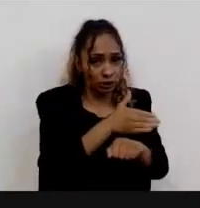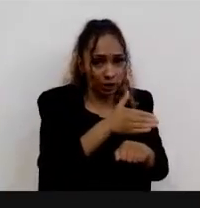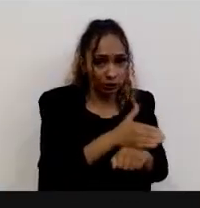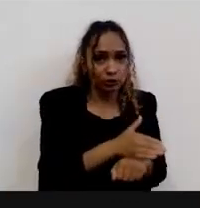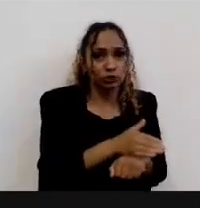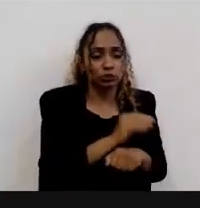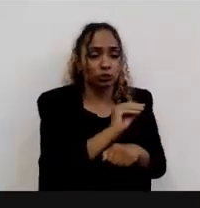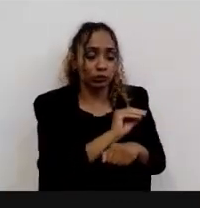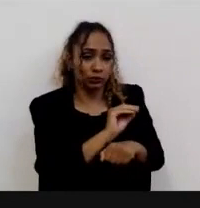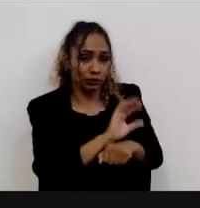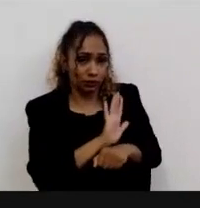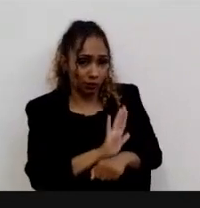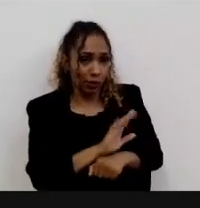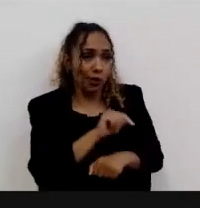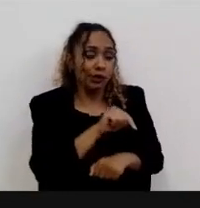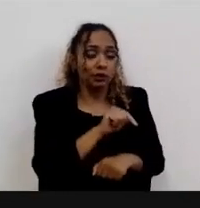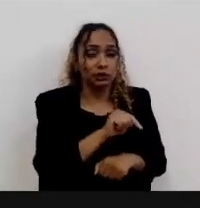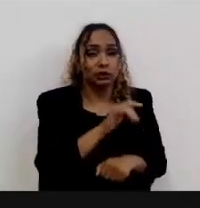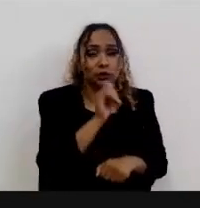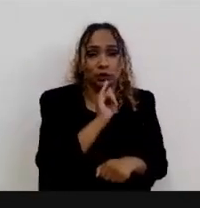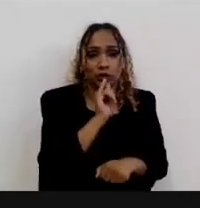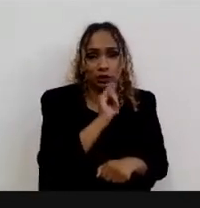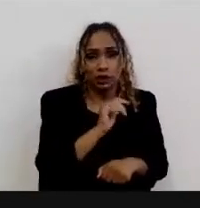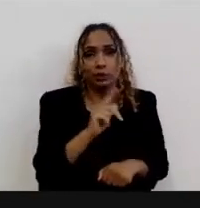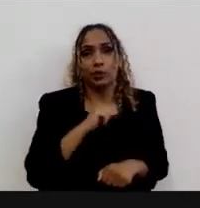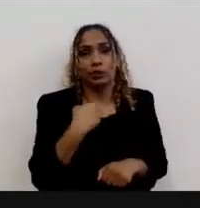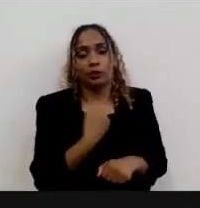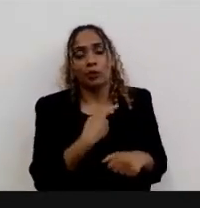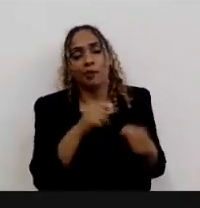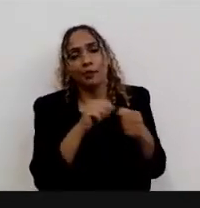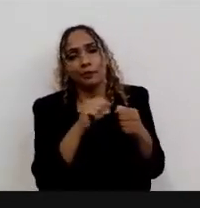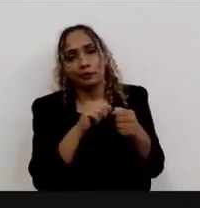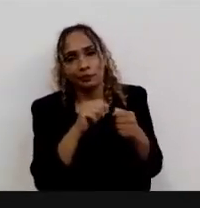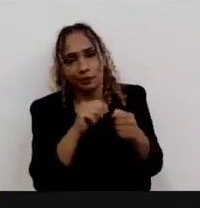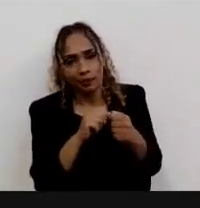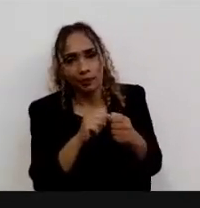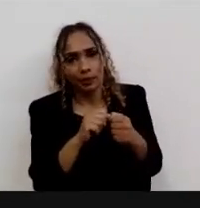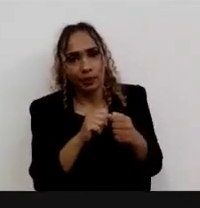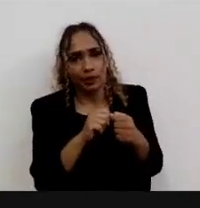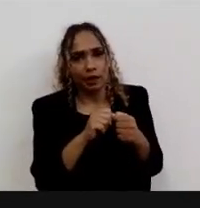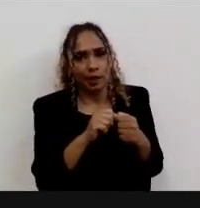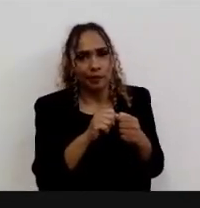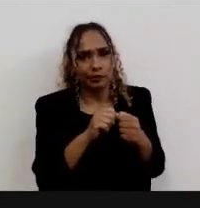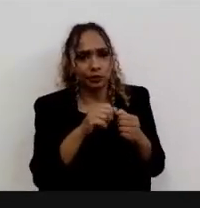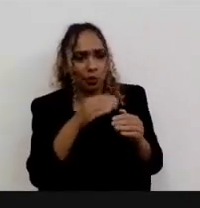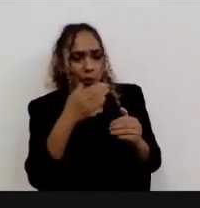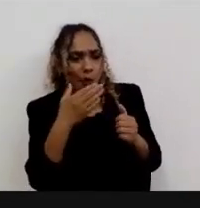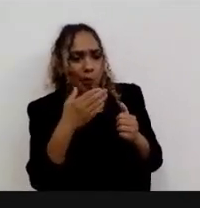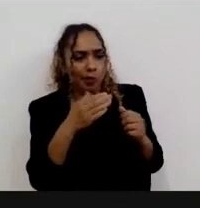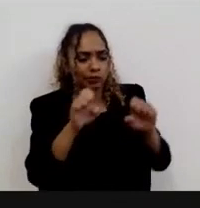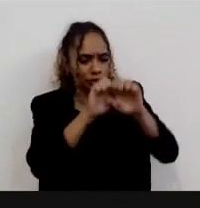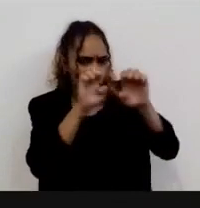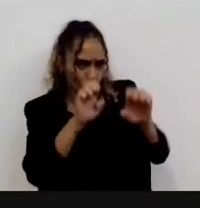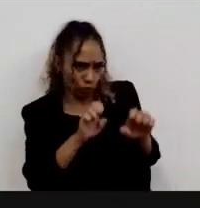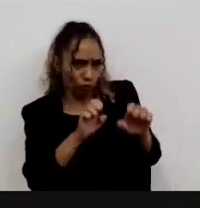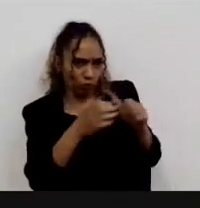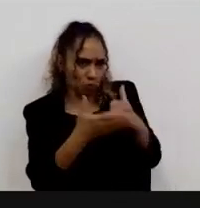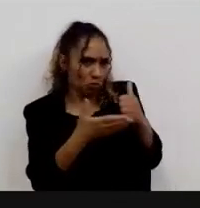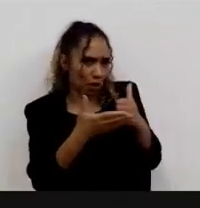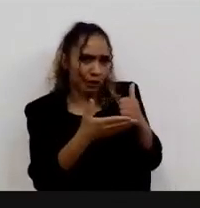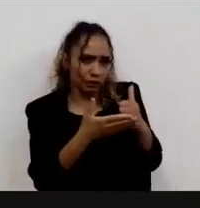arquivísticos. Então, esse foi um desenho que a gente fez como um primeiro ensaio aí de como poderia ser feito,